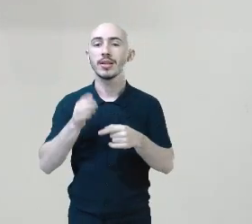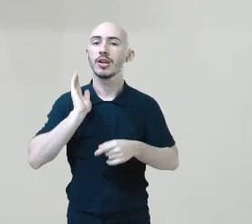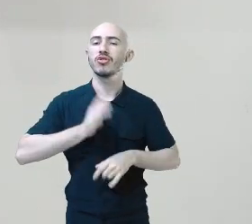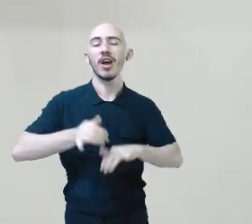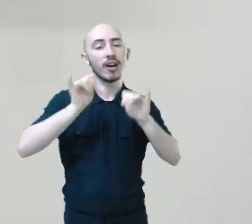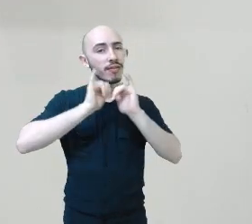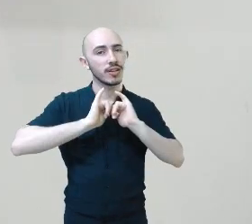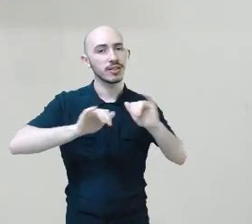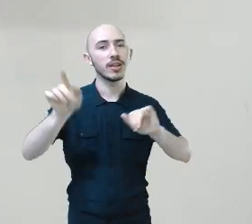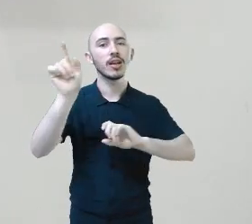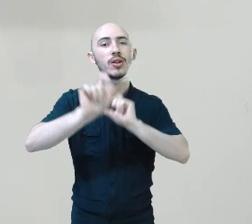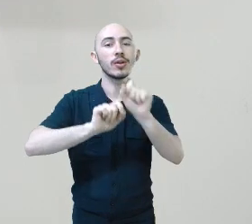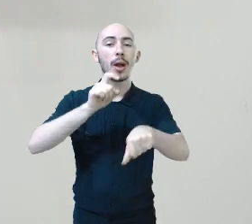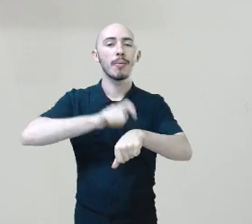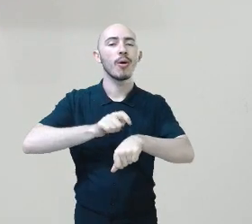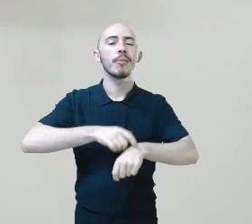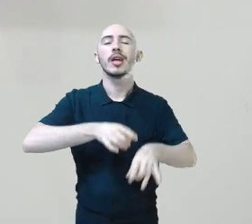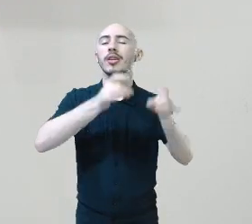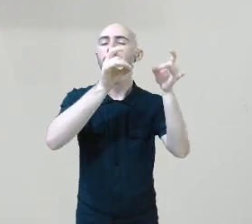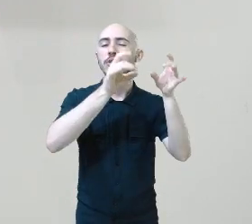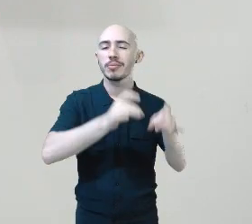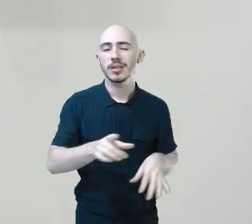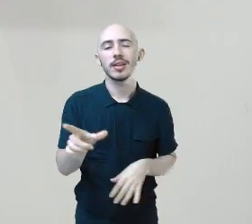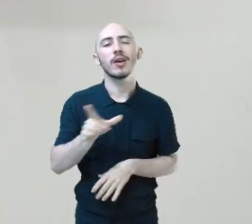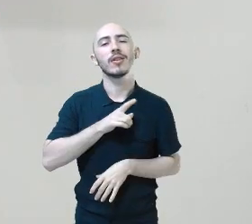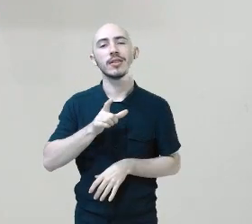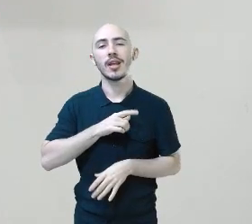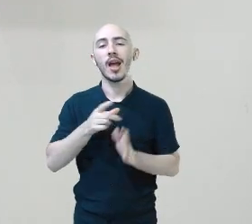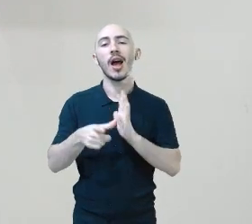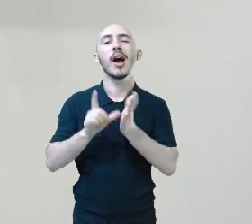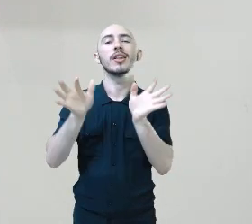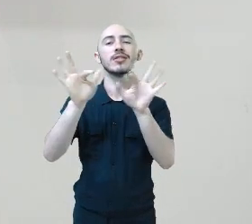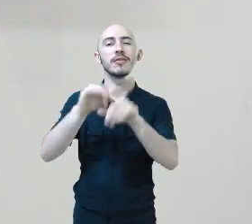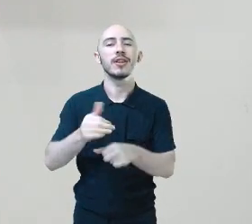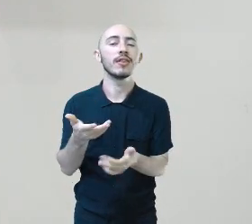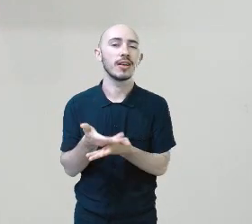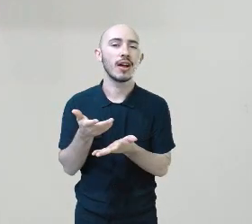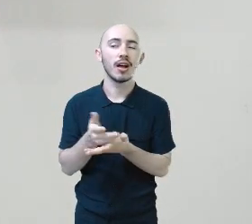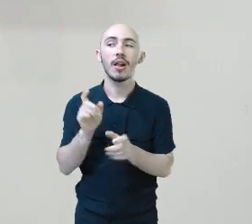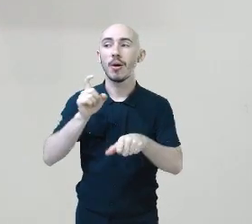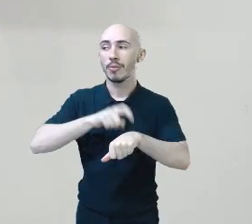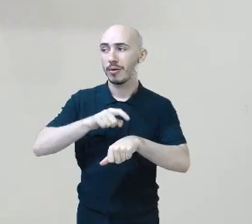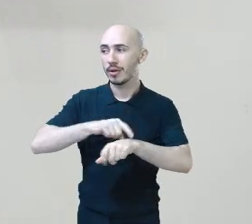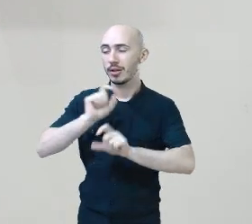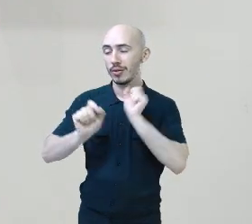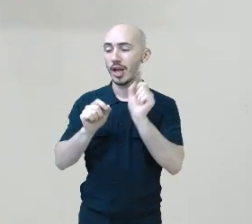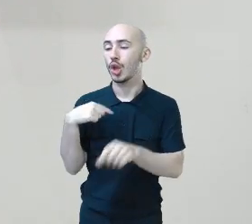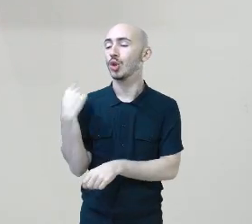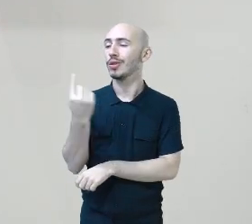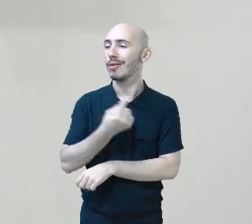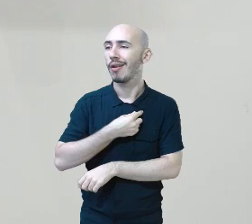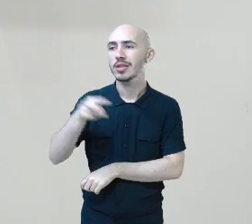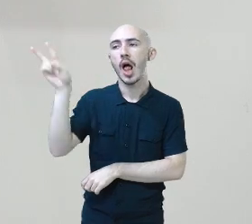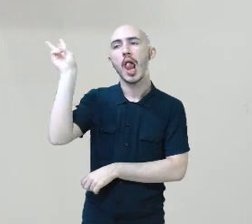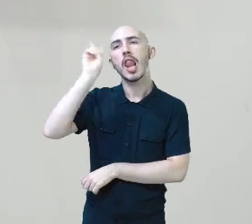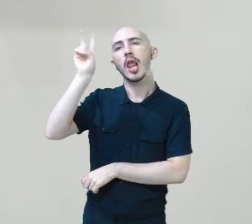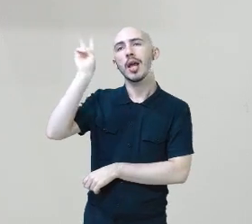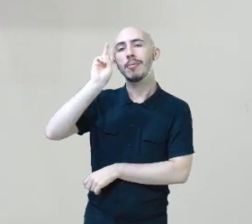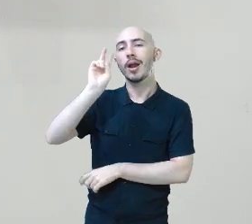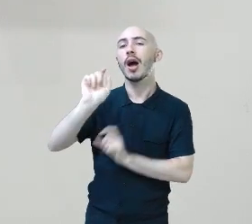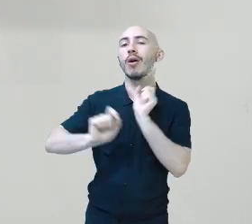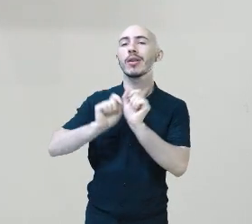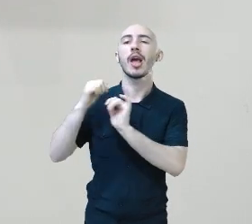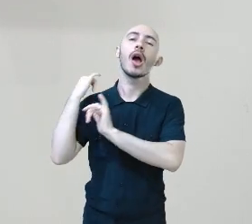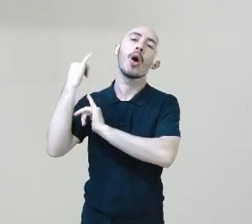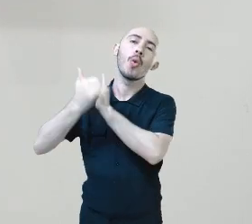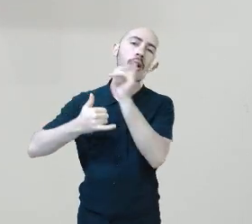nós teremos um momento especial agora, para finalizar. Um momento que nós iremos relembrar uma